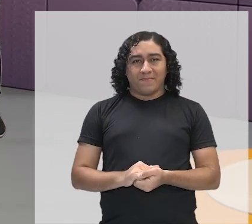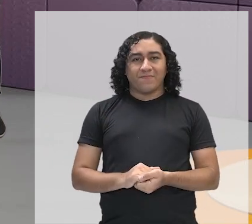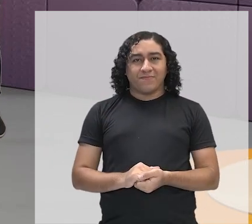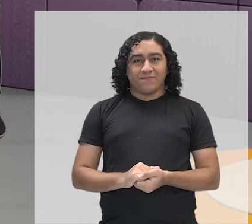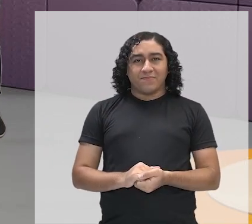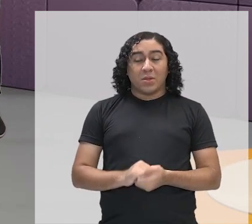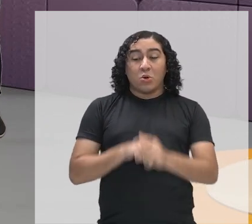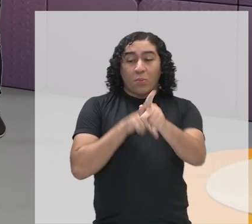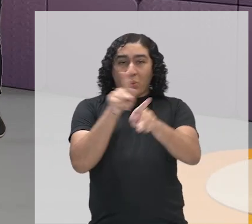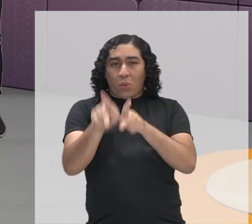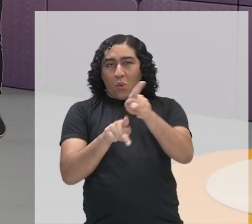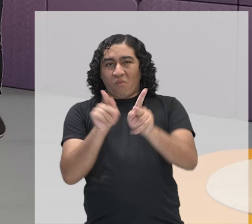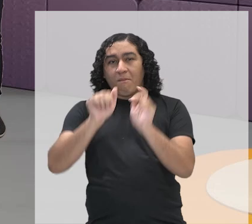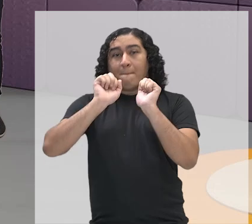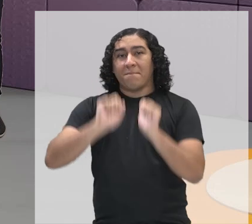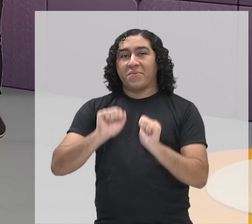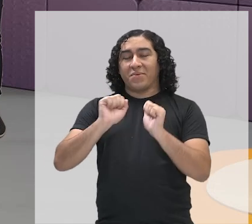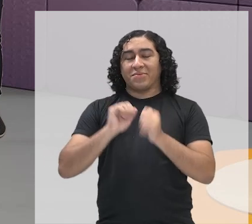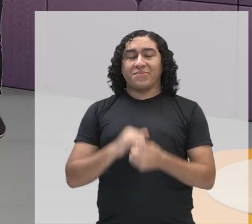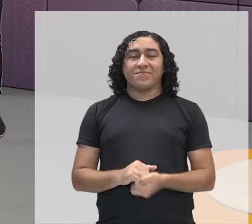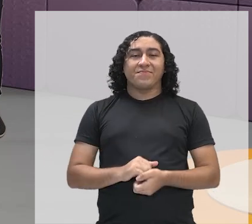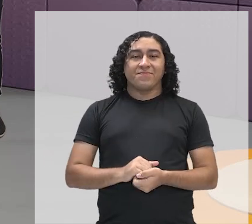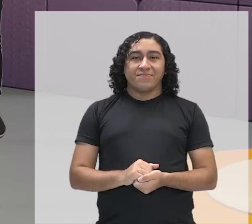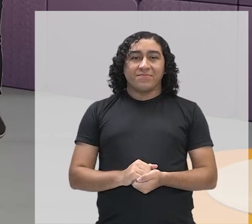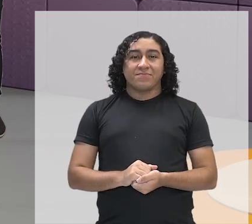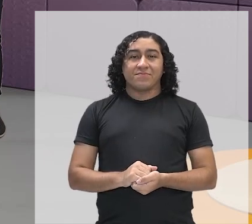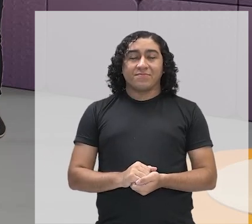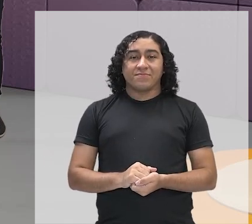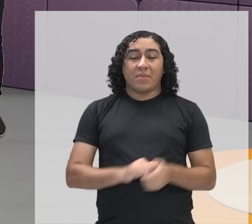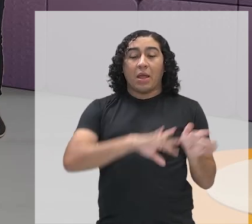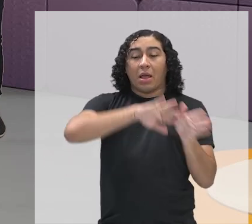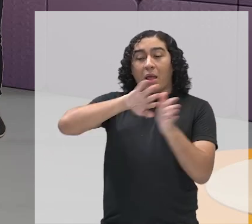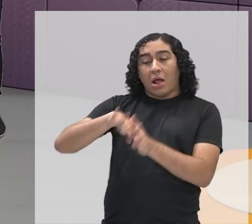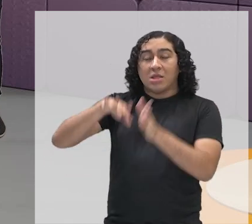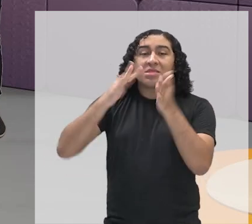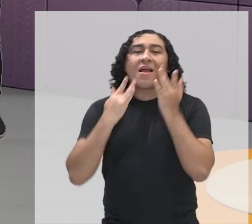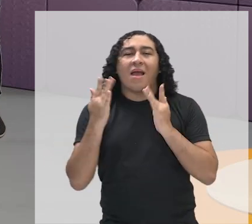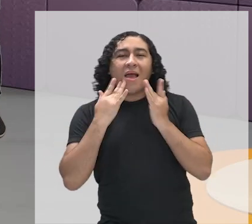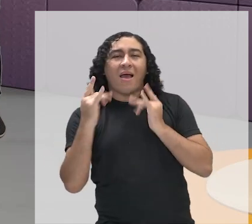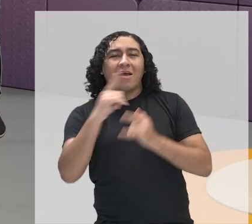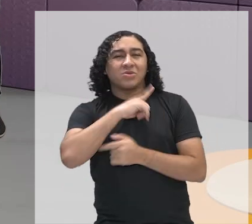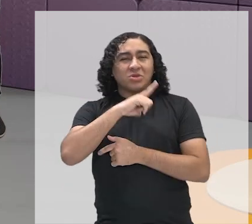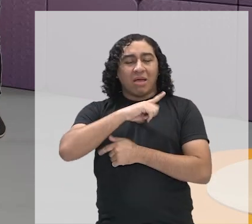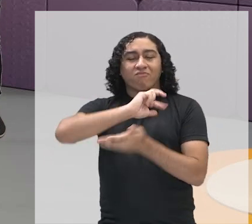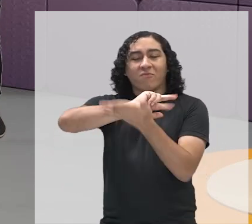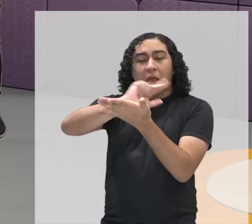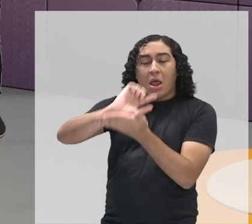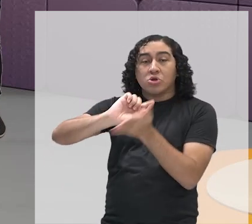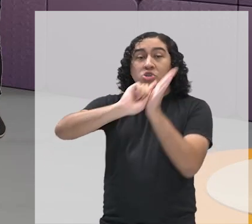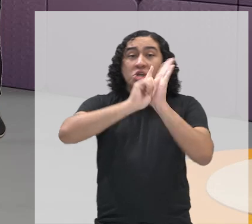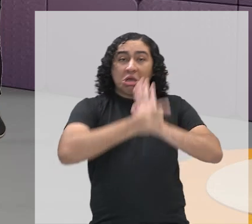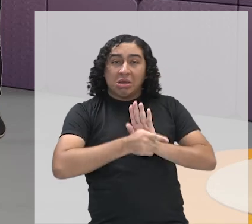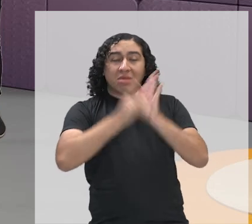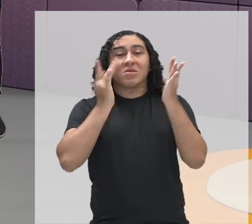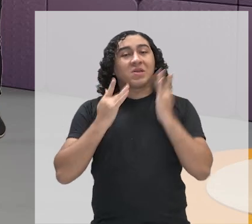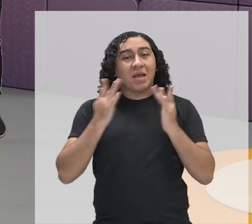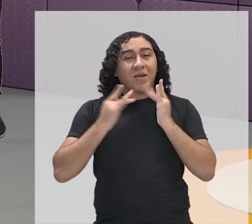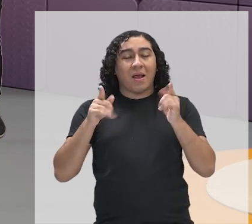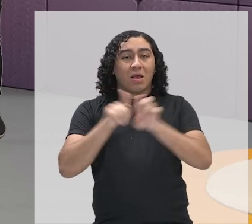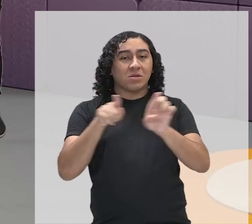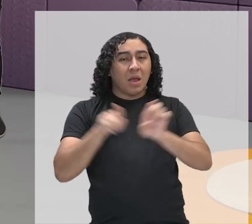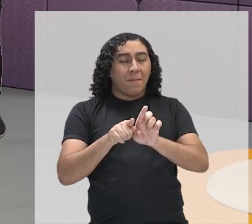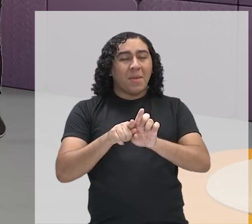do povo. No teatro, nós temos, então, aí a comédia, a tragédia, né, as